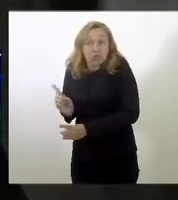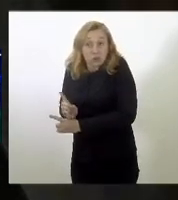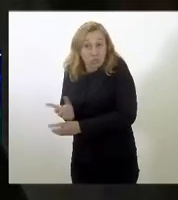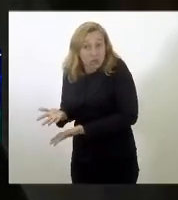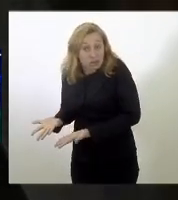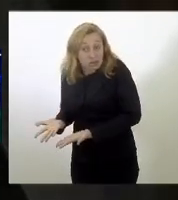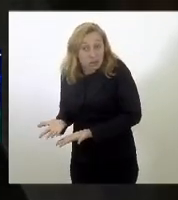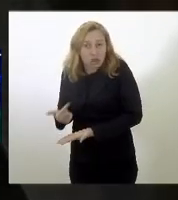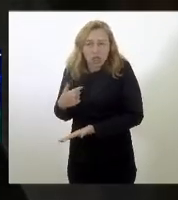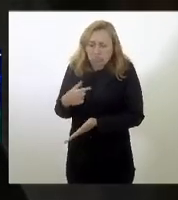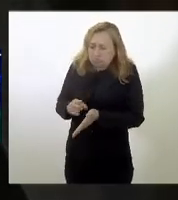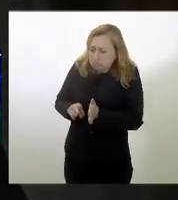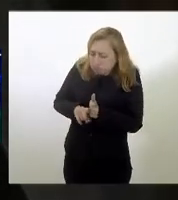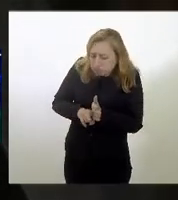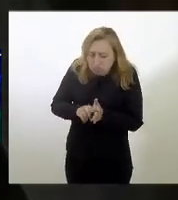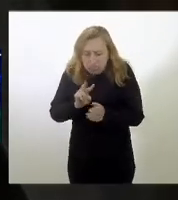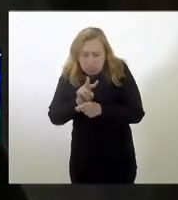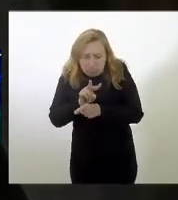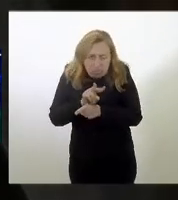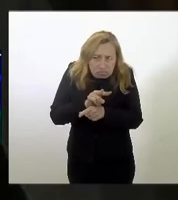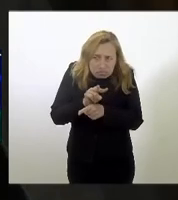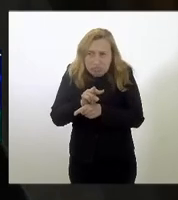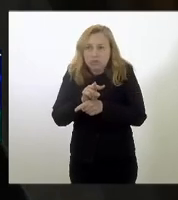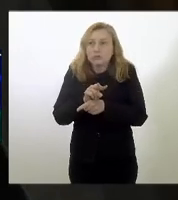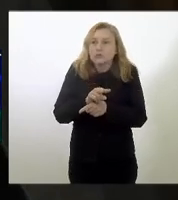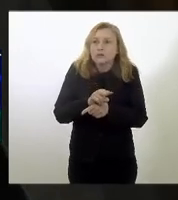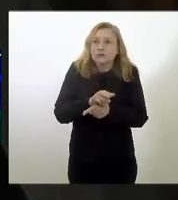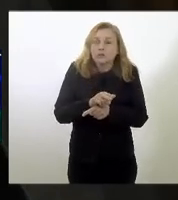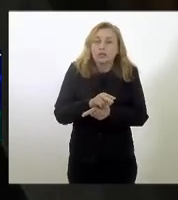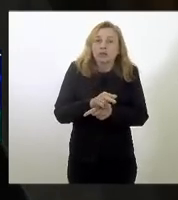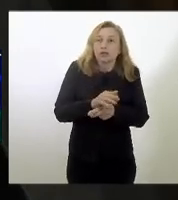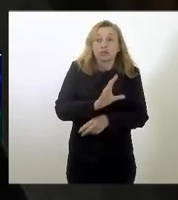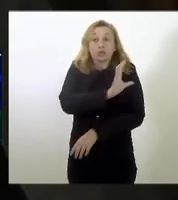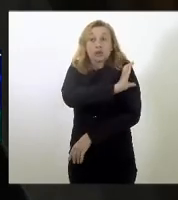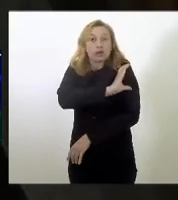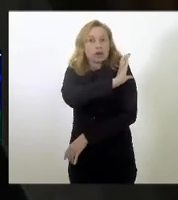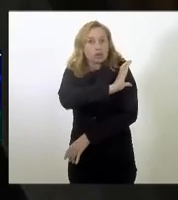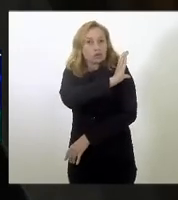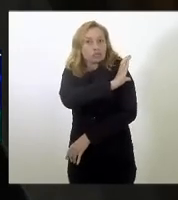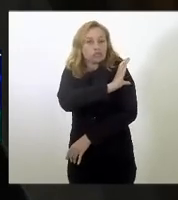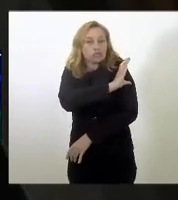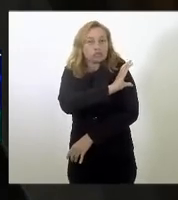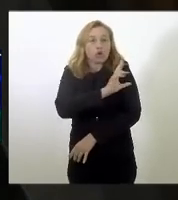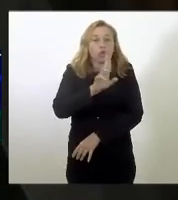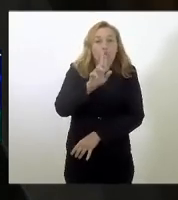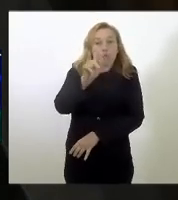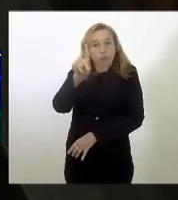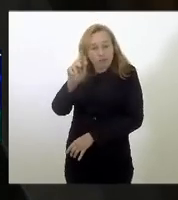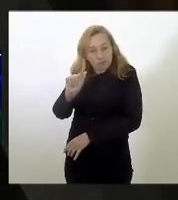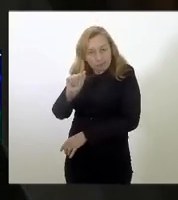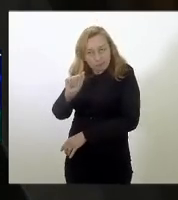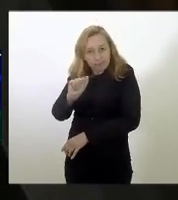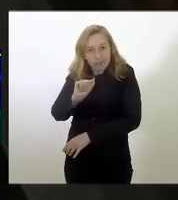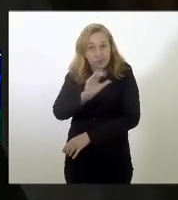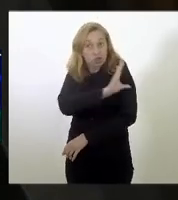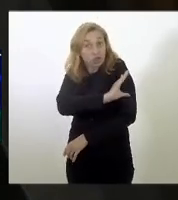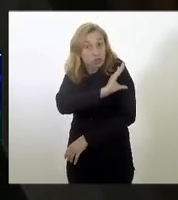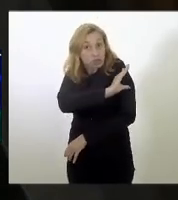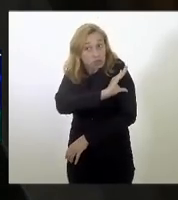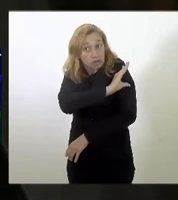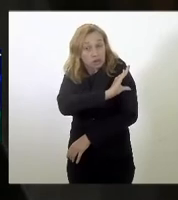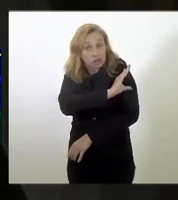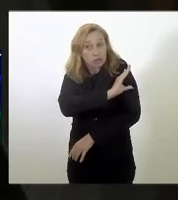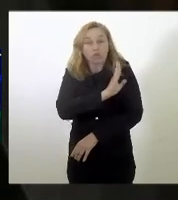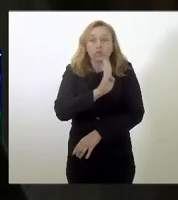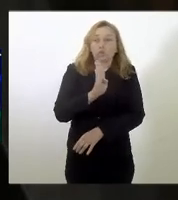Em uma de minhas fiscalizações, passei por Campos, na UPA de Campos, mais precisamente no